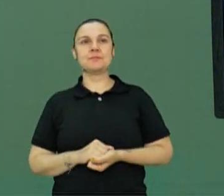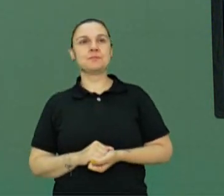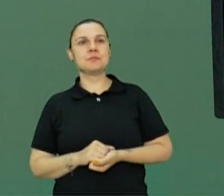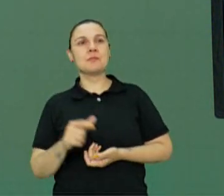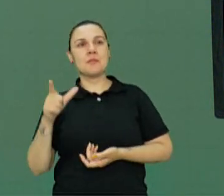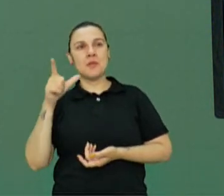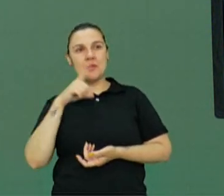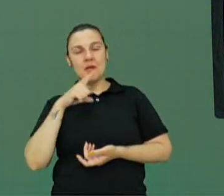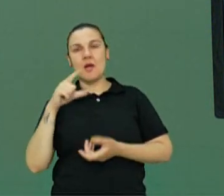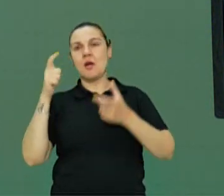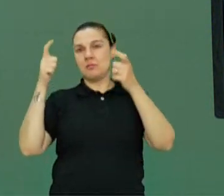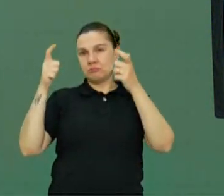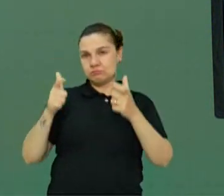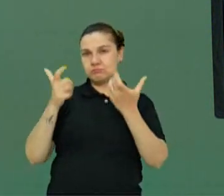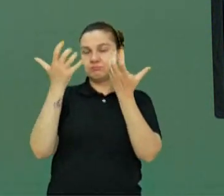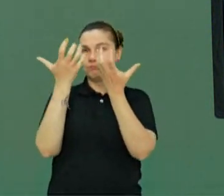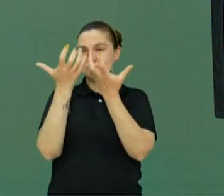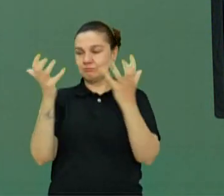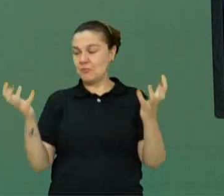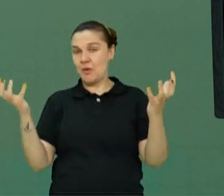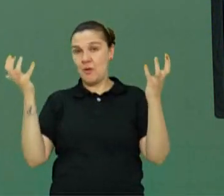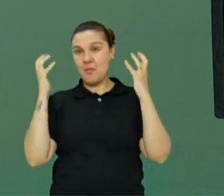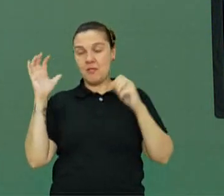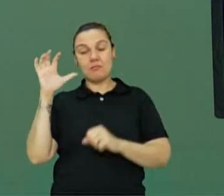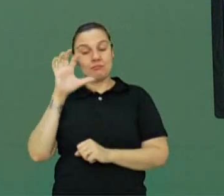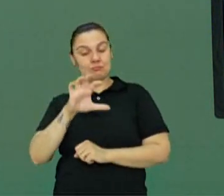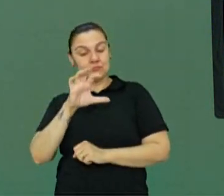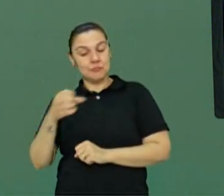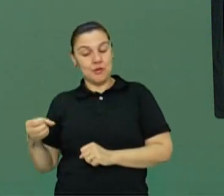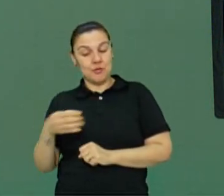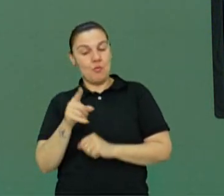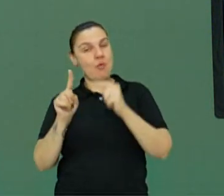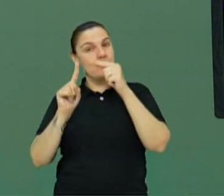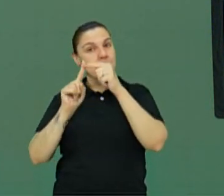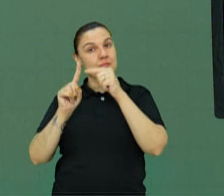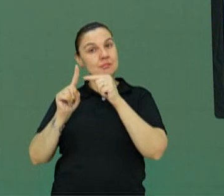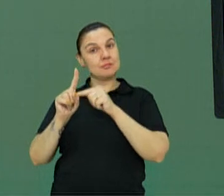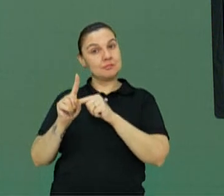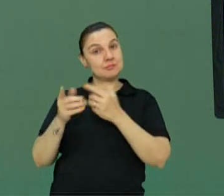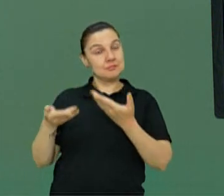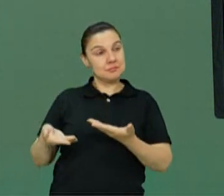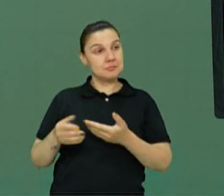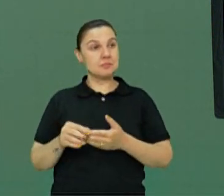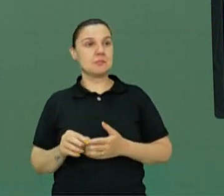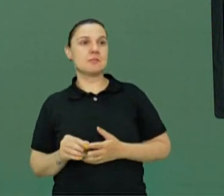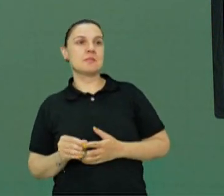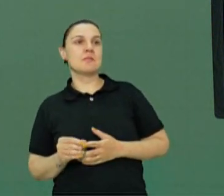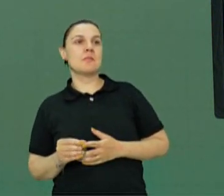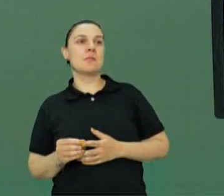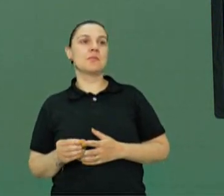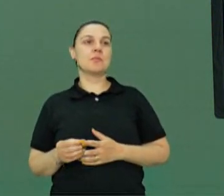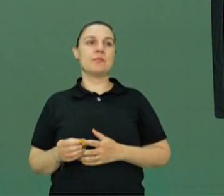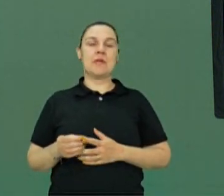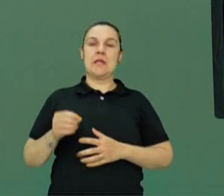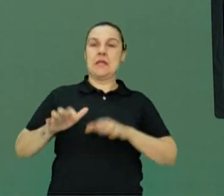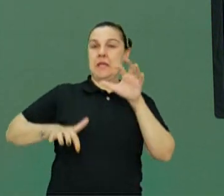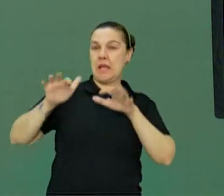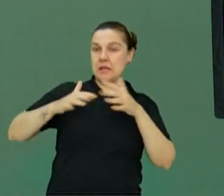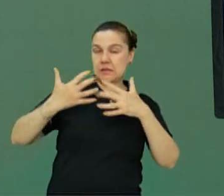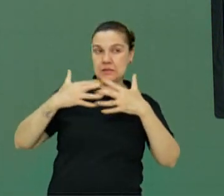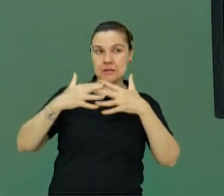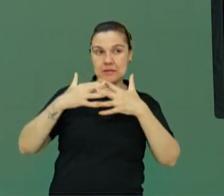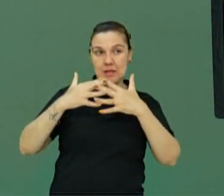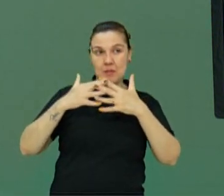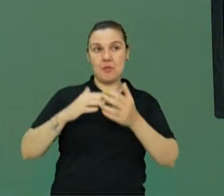as questões ambientais que influenciaram a formação de novas espécies, né? Ah, terremotos,